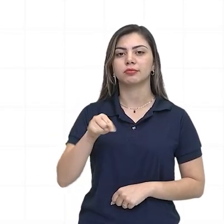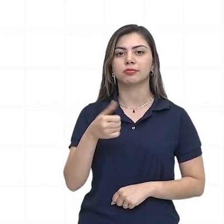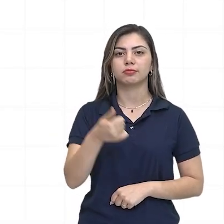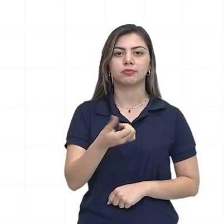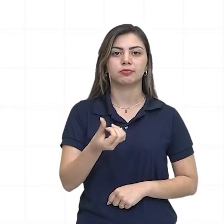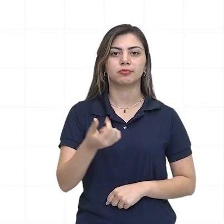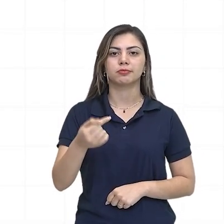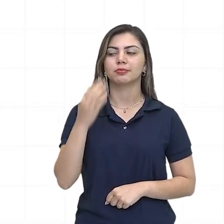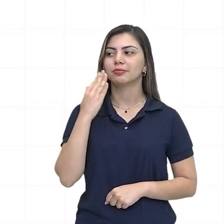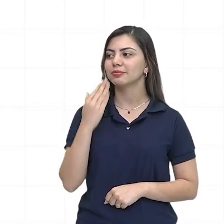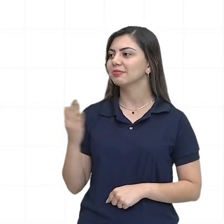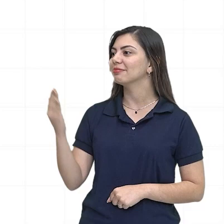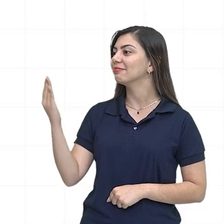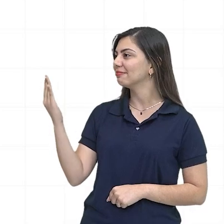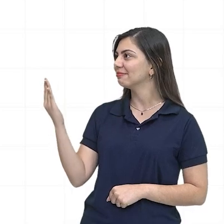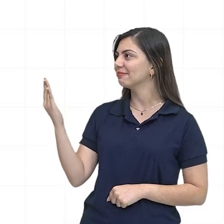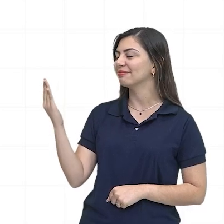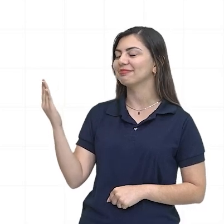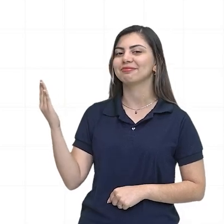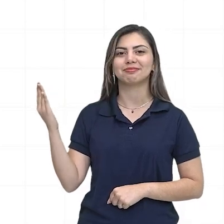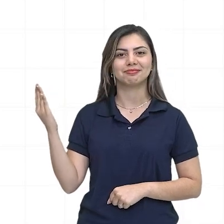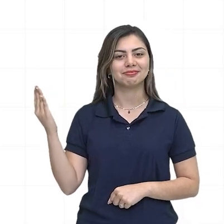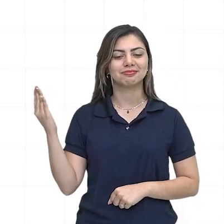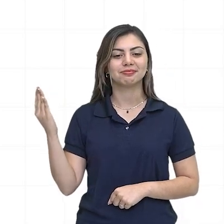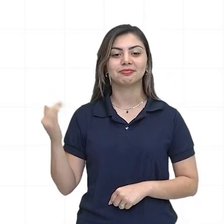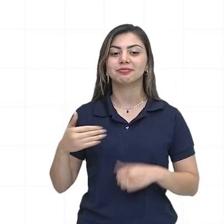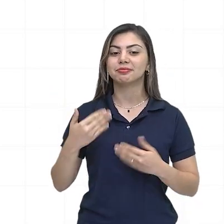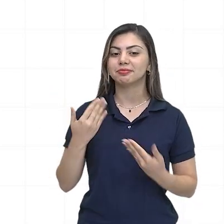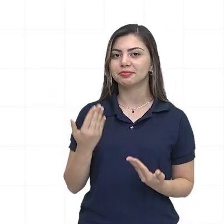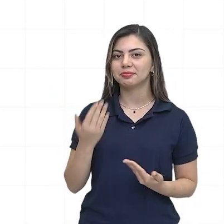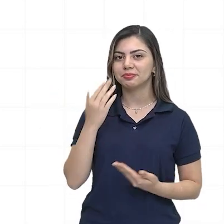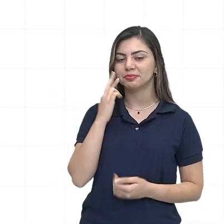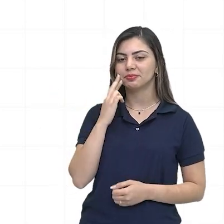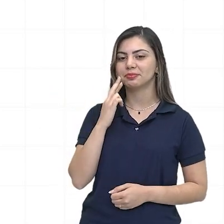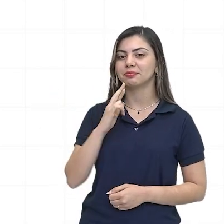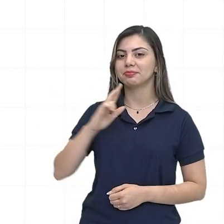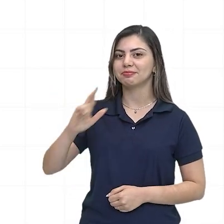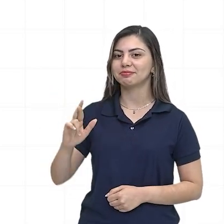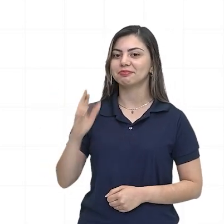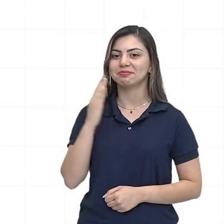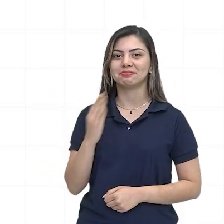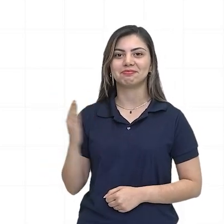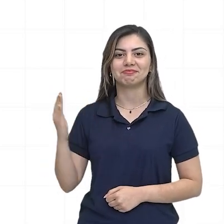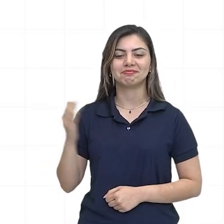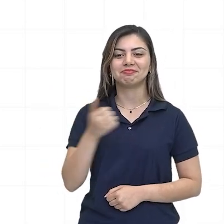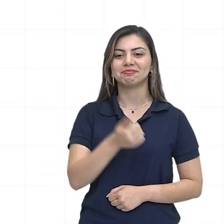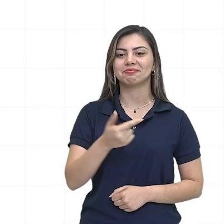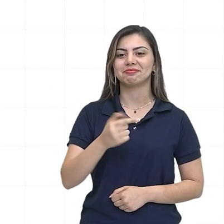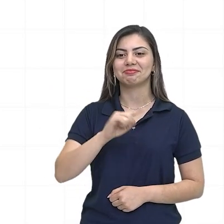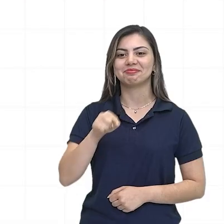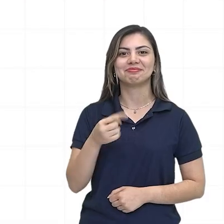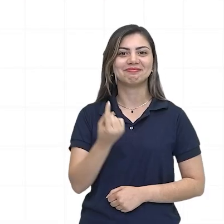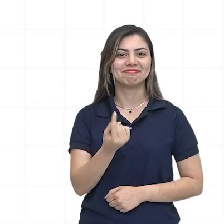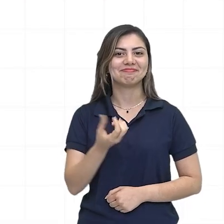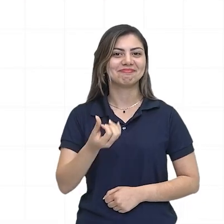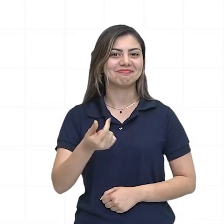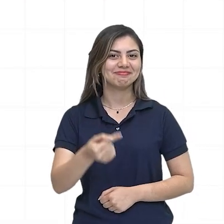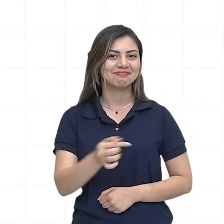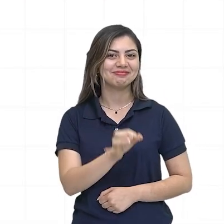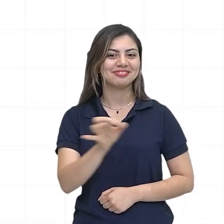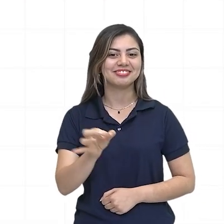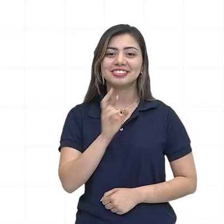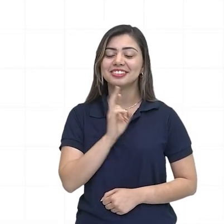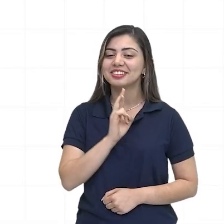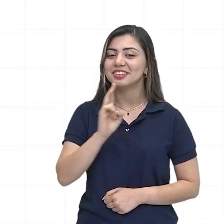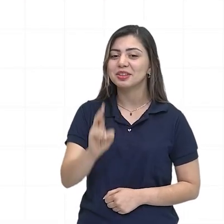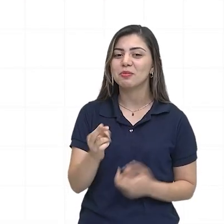12,167. 12,167. Exatamente o mesmo valor